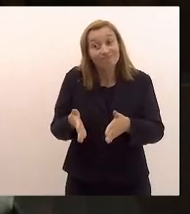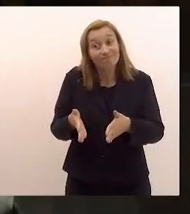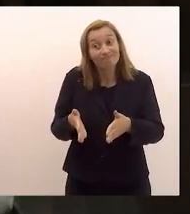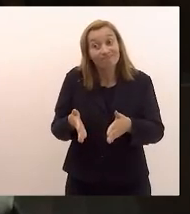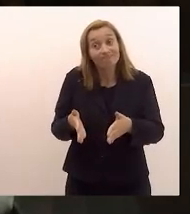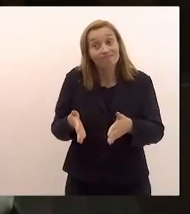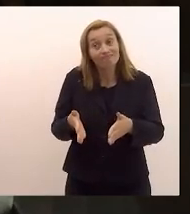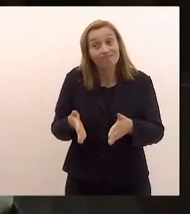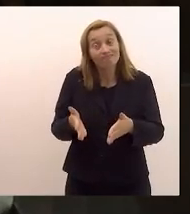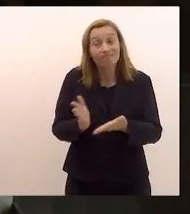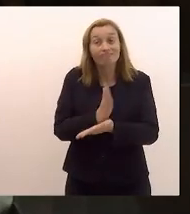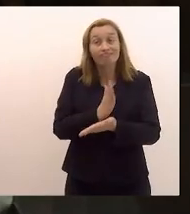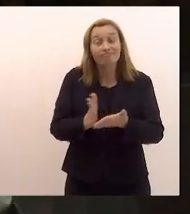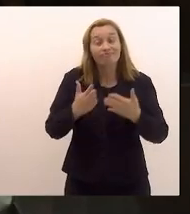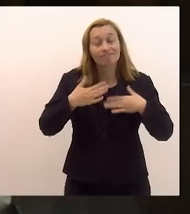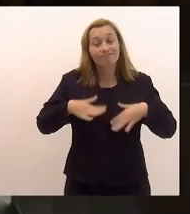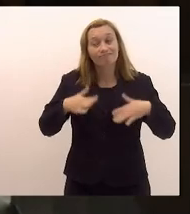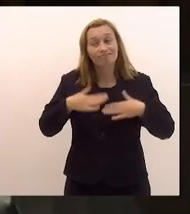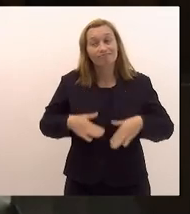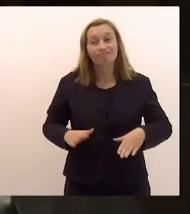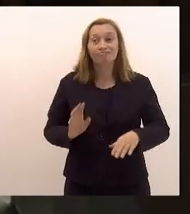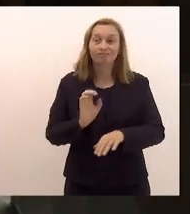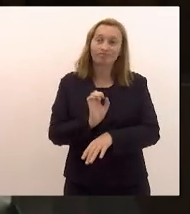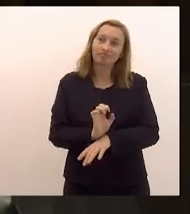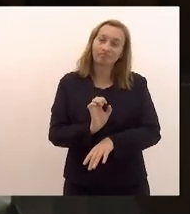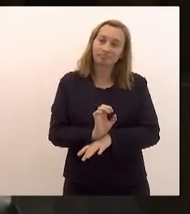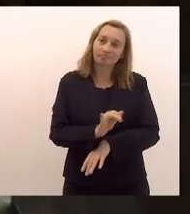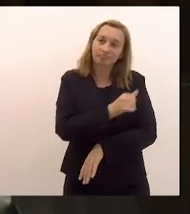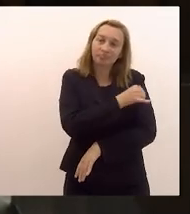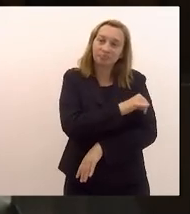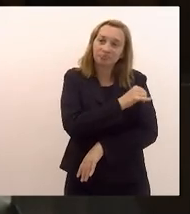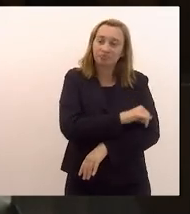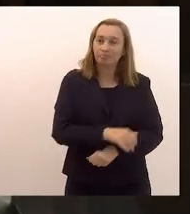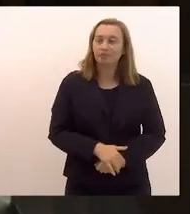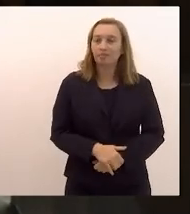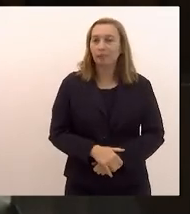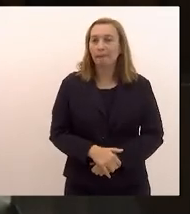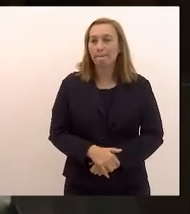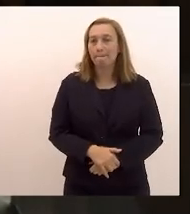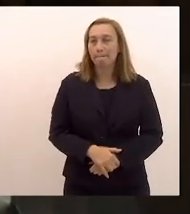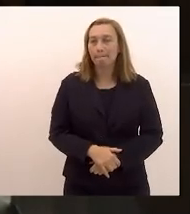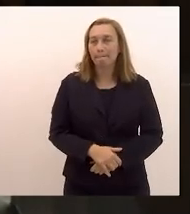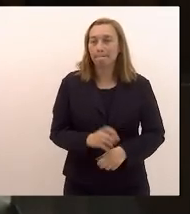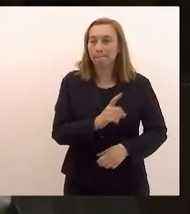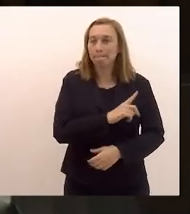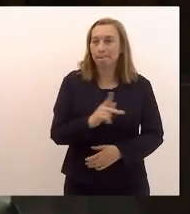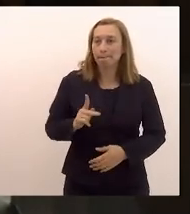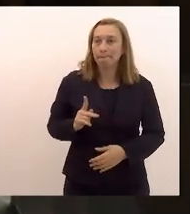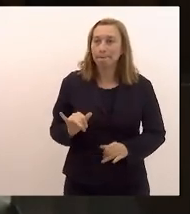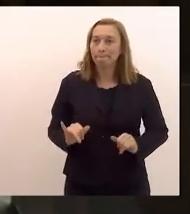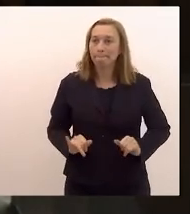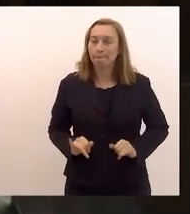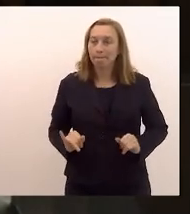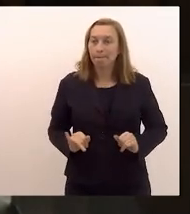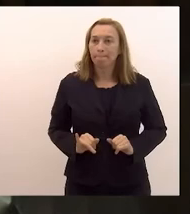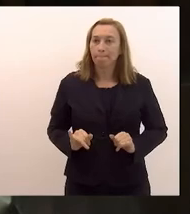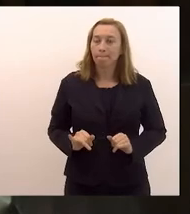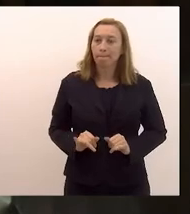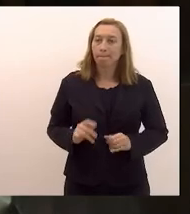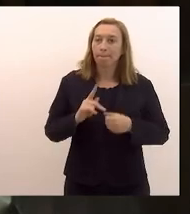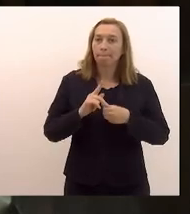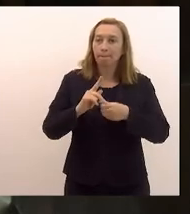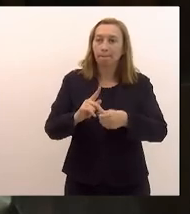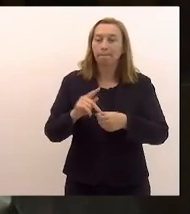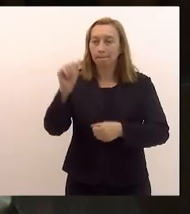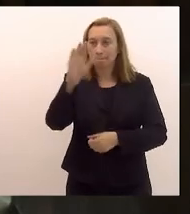com alguma tranquilidade aqui do Estado do Rio de Janeiro e aí quando a Defensoria Pública sofre um ataque do procurador-geral